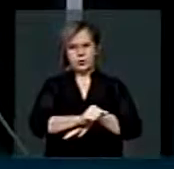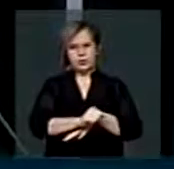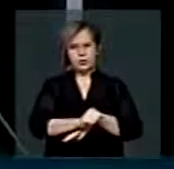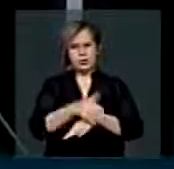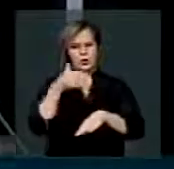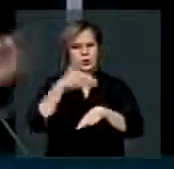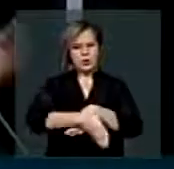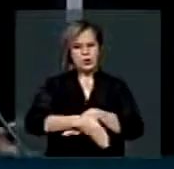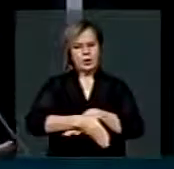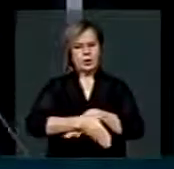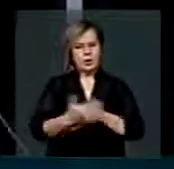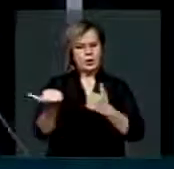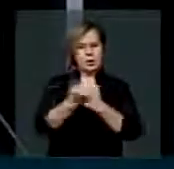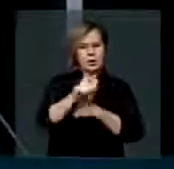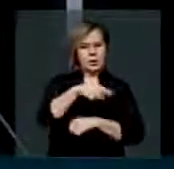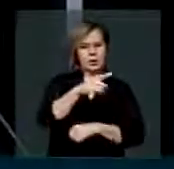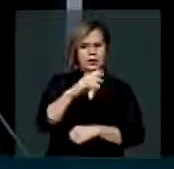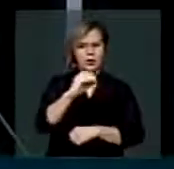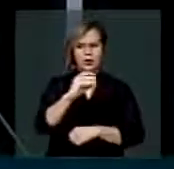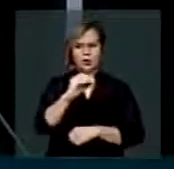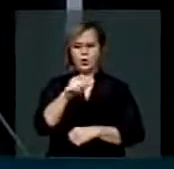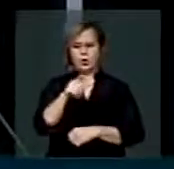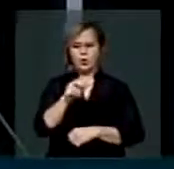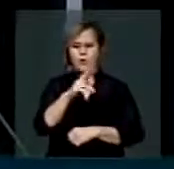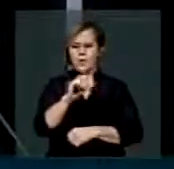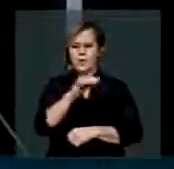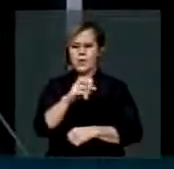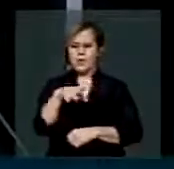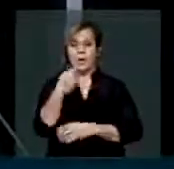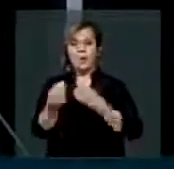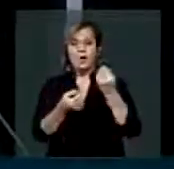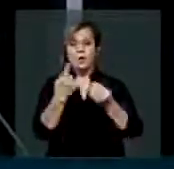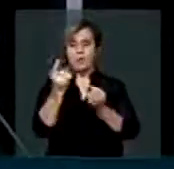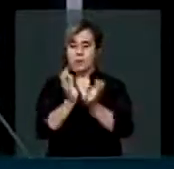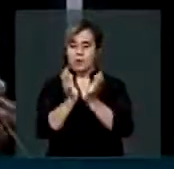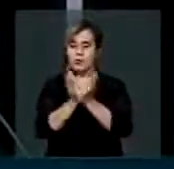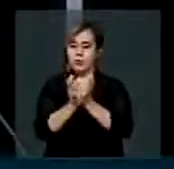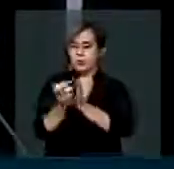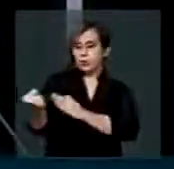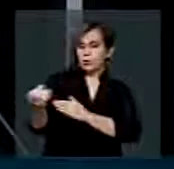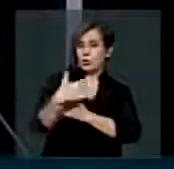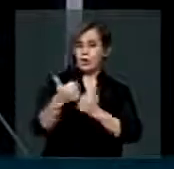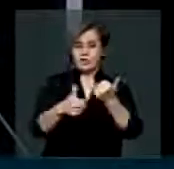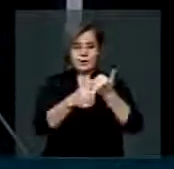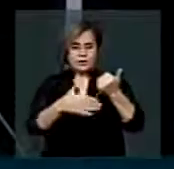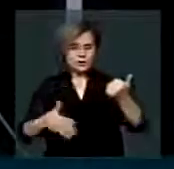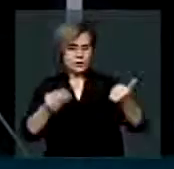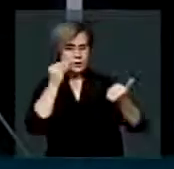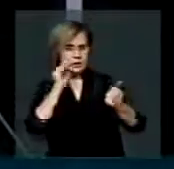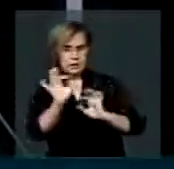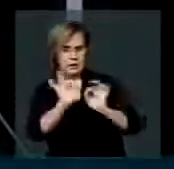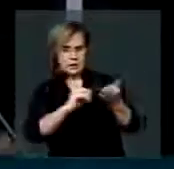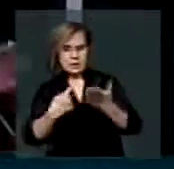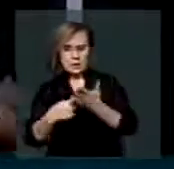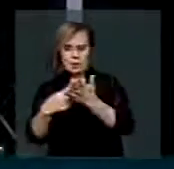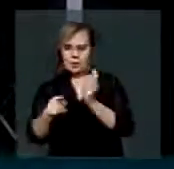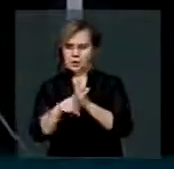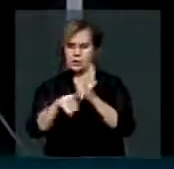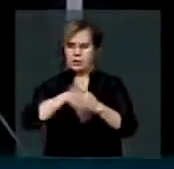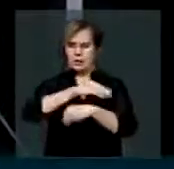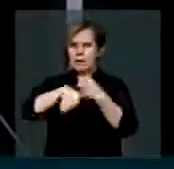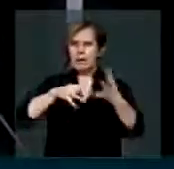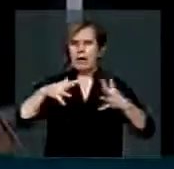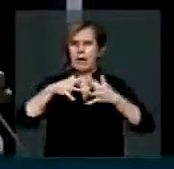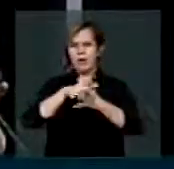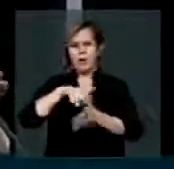cooperativa, no exato momento em que uma nova diretoria tentava botar ordem na